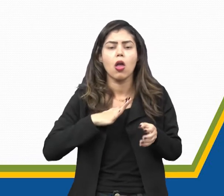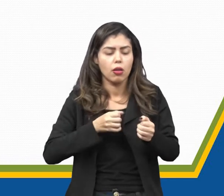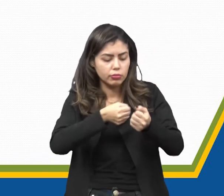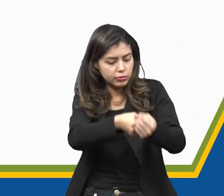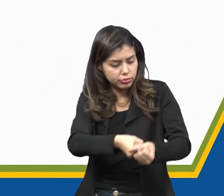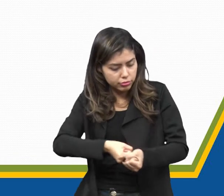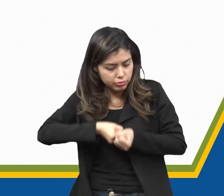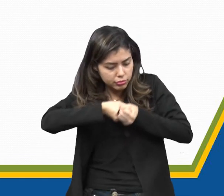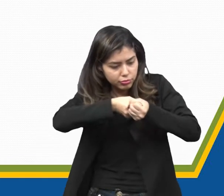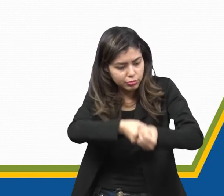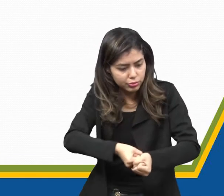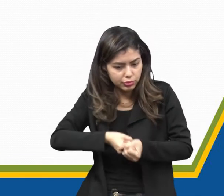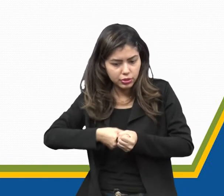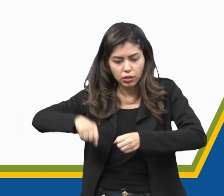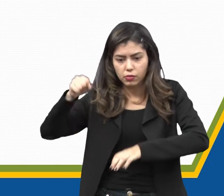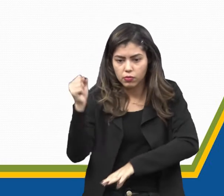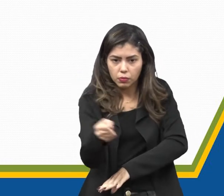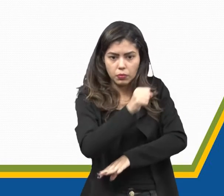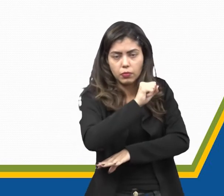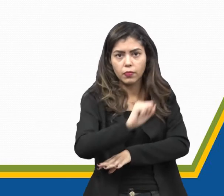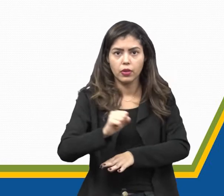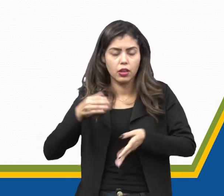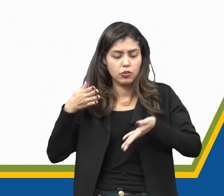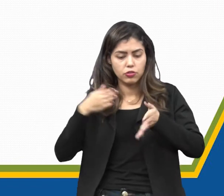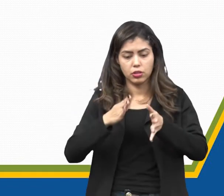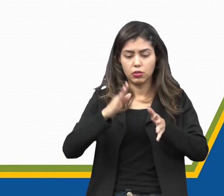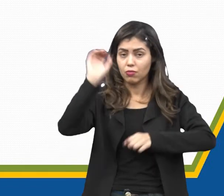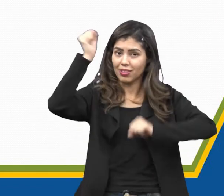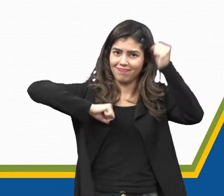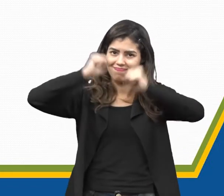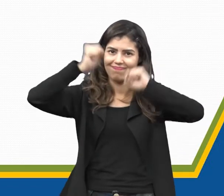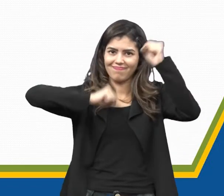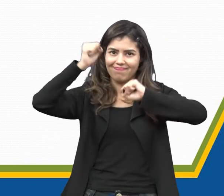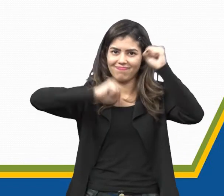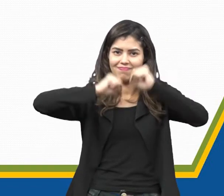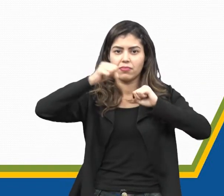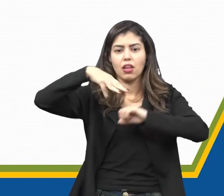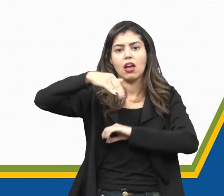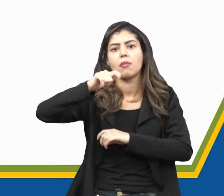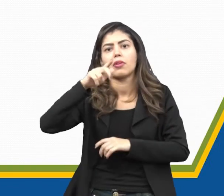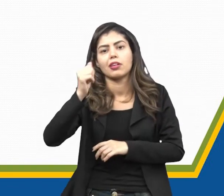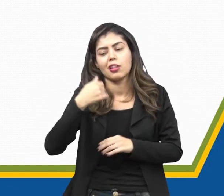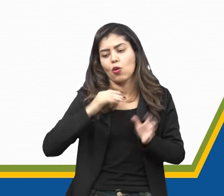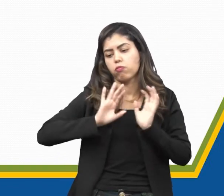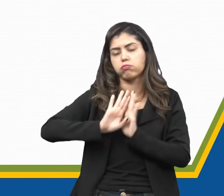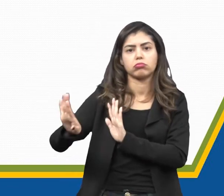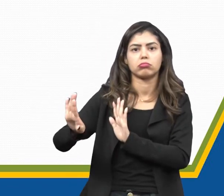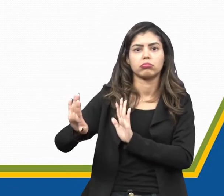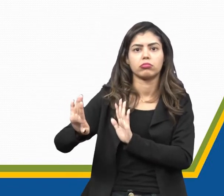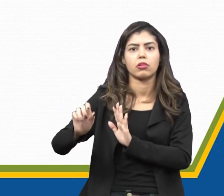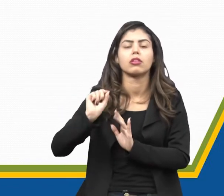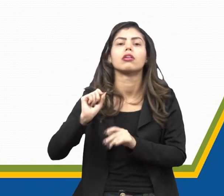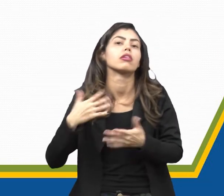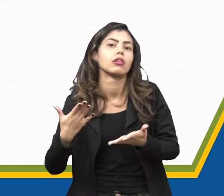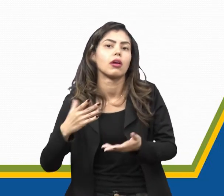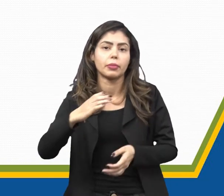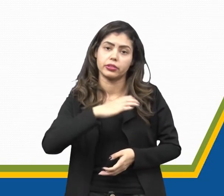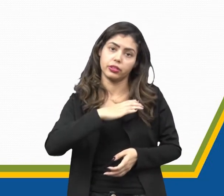meu foice, com o meu teçado, daqui a pouco chegam as máquinas e aí eu não tenho mais serventia. Então eu tenho que ir para onde? Para as